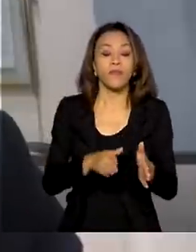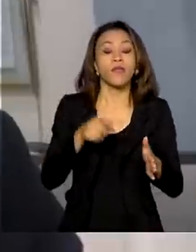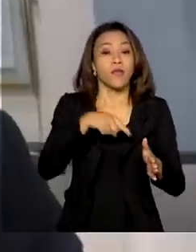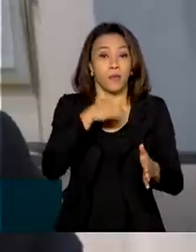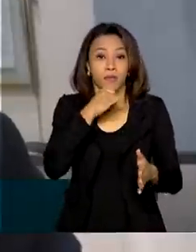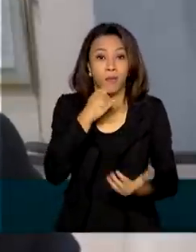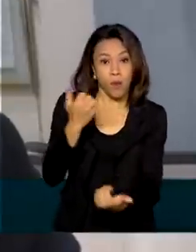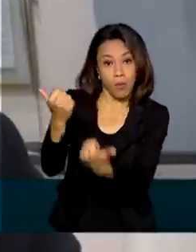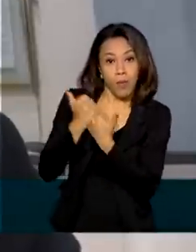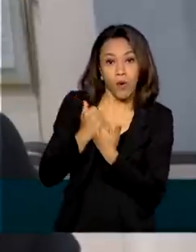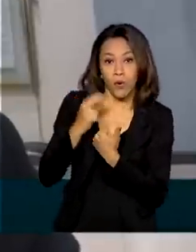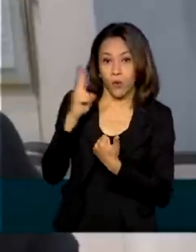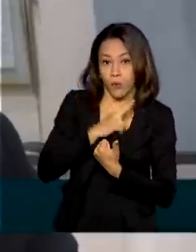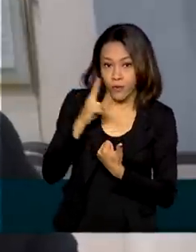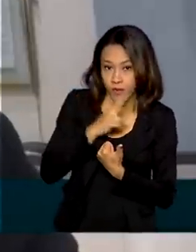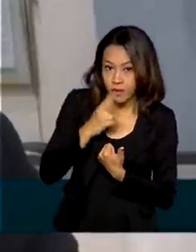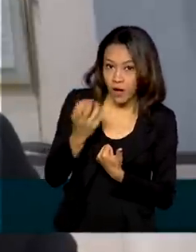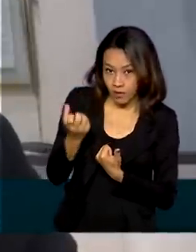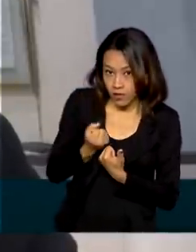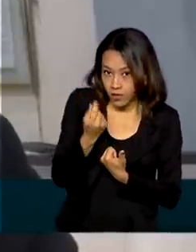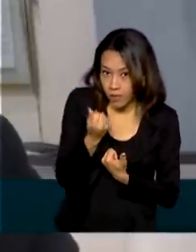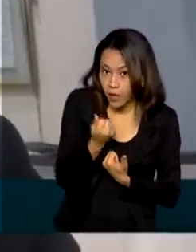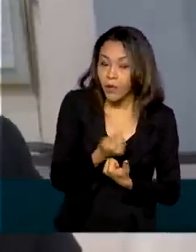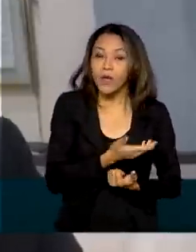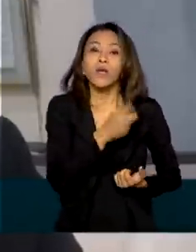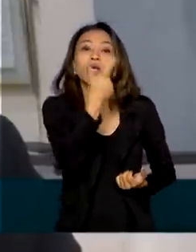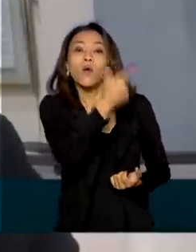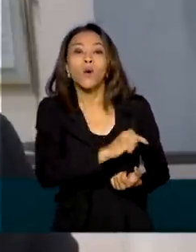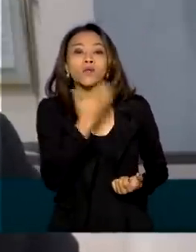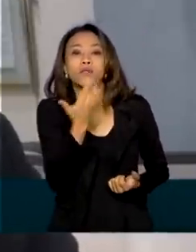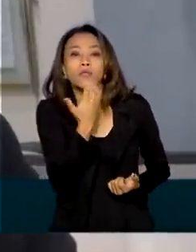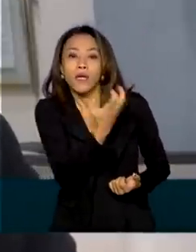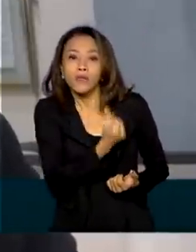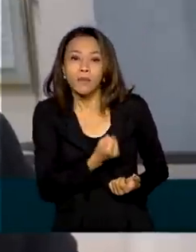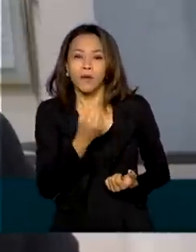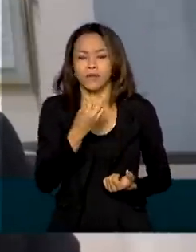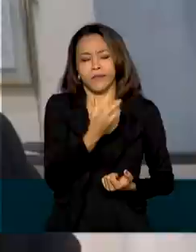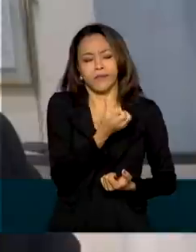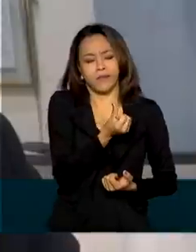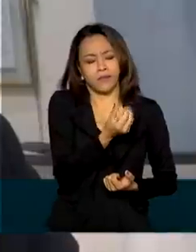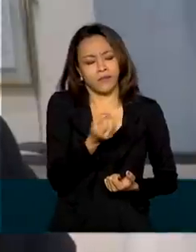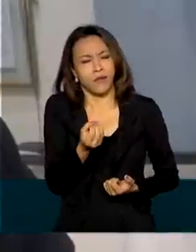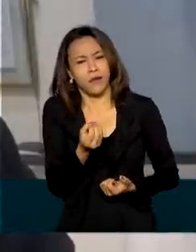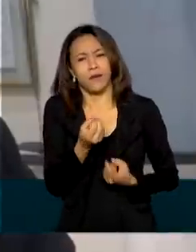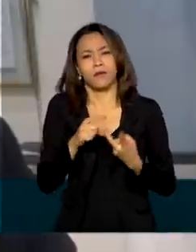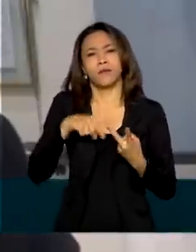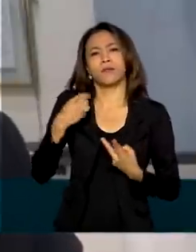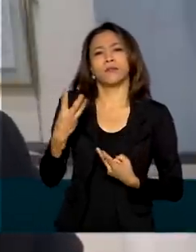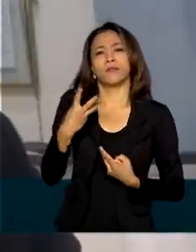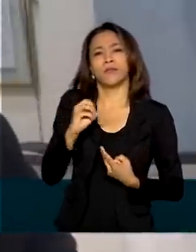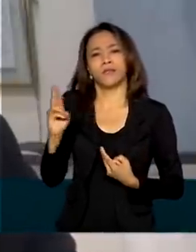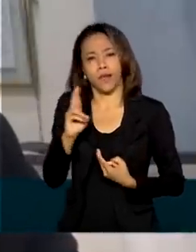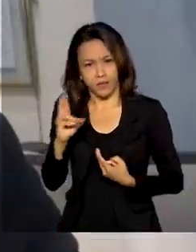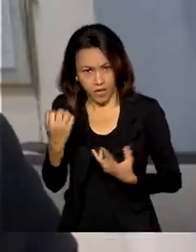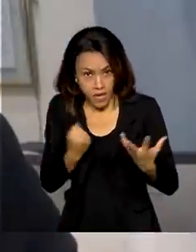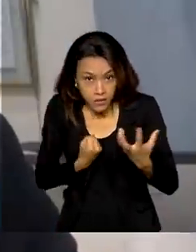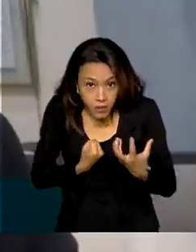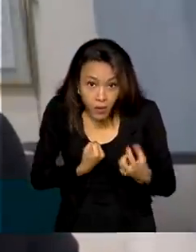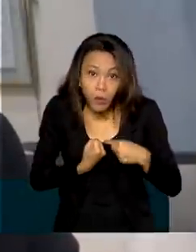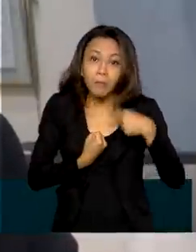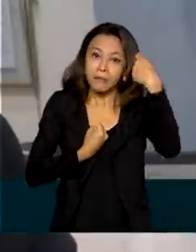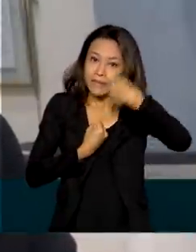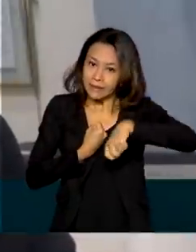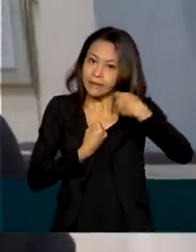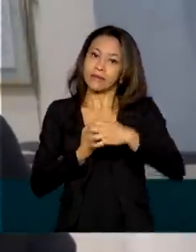emergencial e o auxílio emergencial residual que foram aquelas parcelas de 600 e 300 e acho que a população recebeu eles